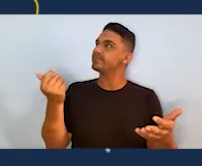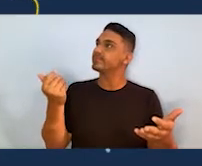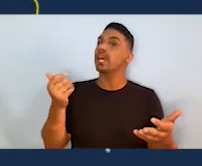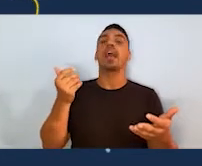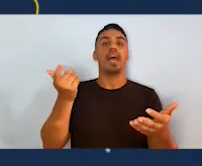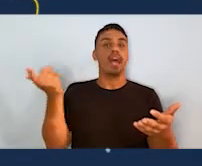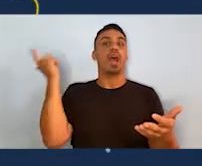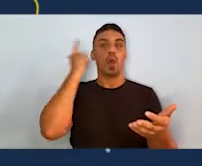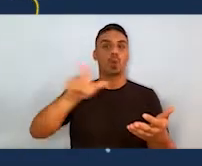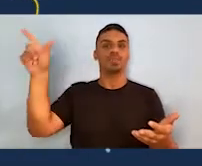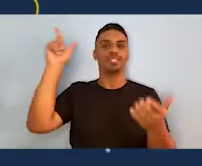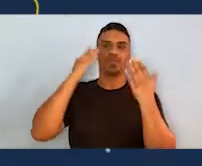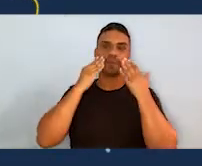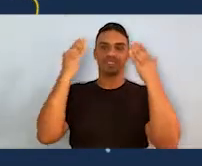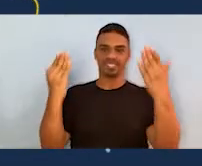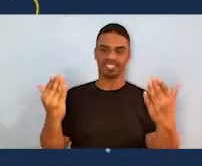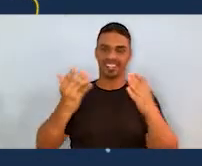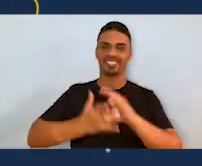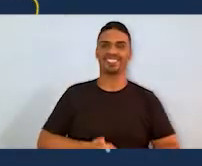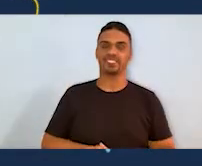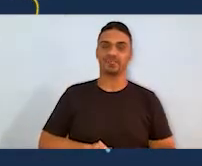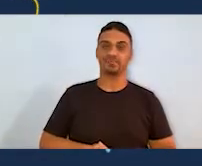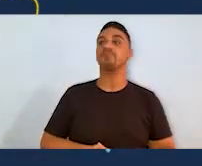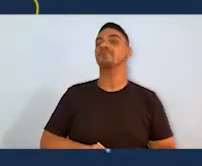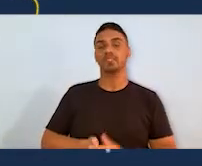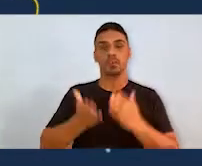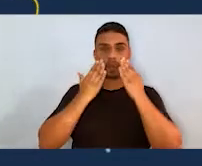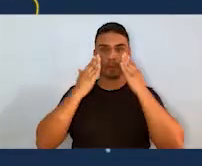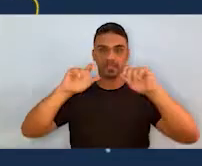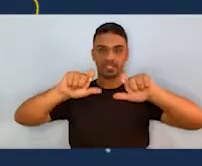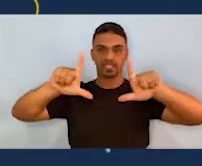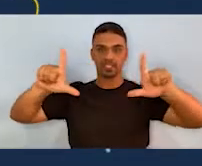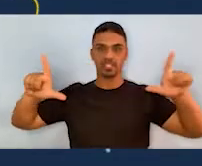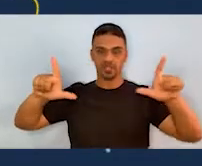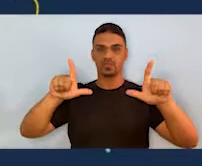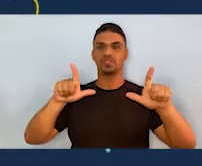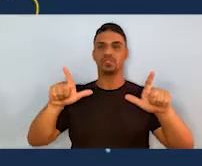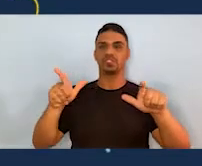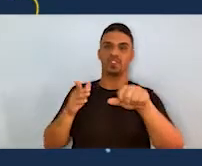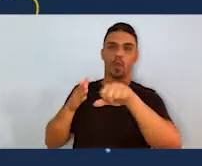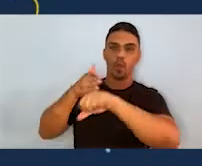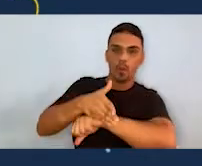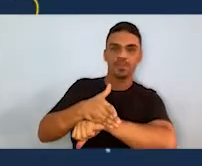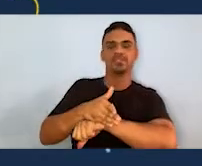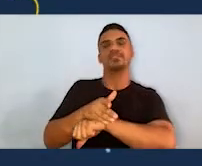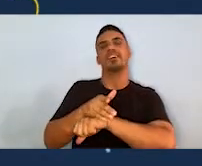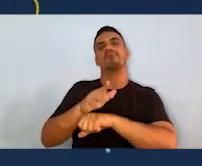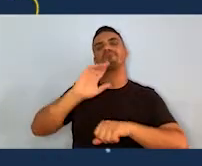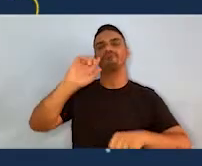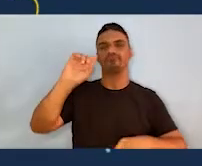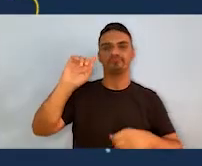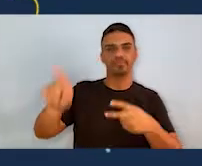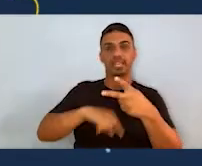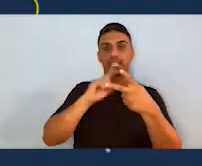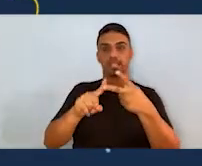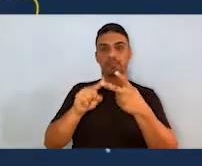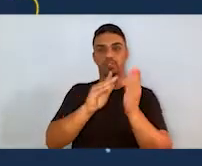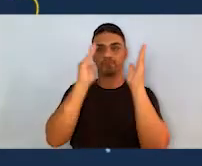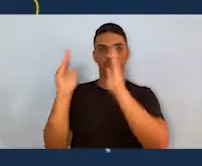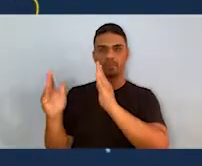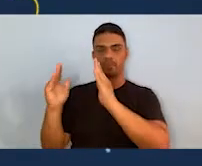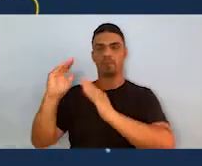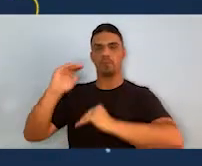Aqui, apresentar. Pronto, achei. Então aqui vai uma apresentaçãozinha, vai ser a nossa intro, e depois a gente vai começar com a parte prática